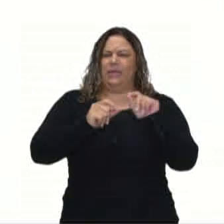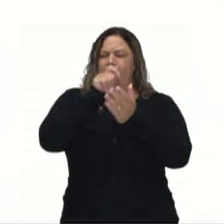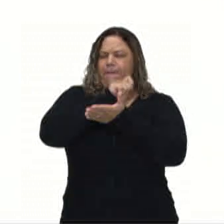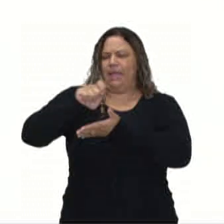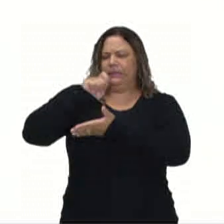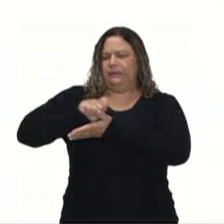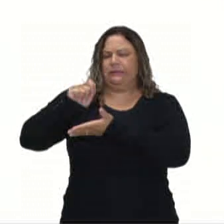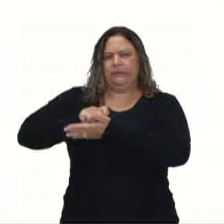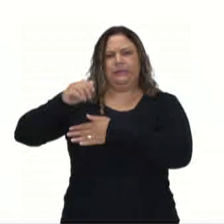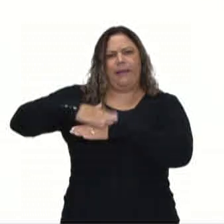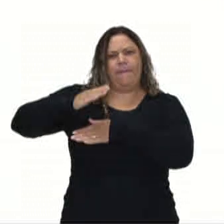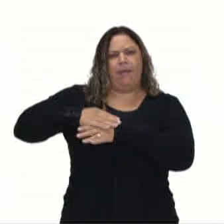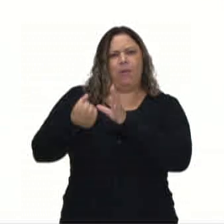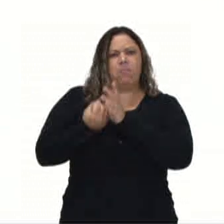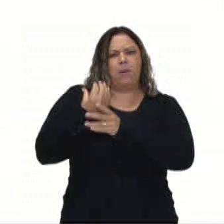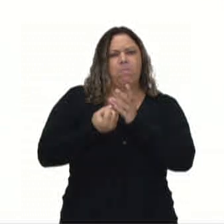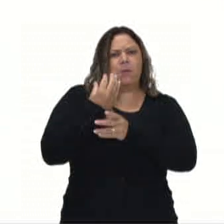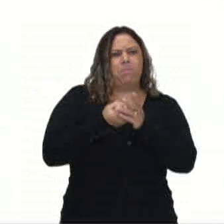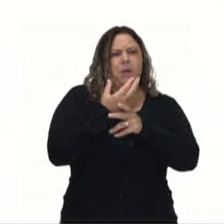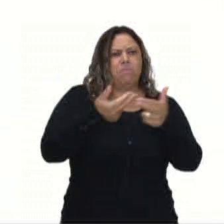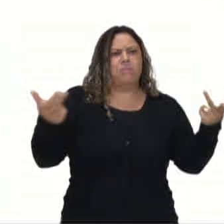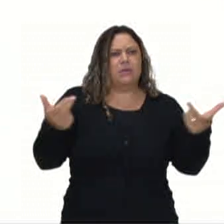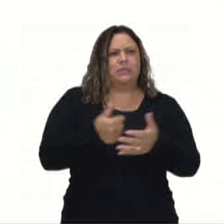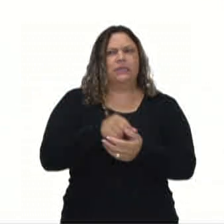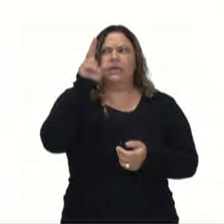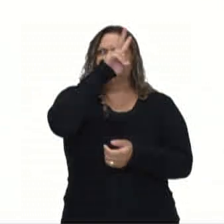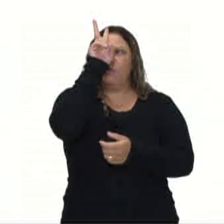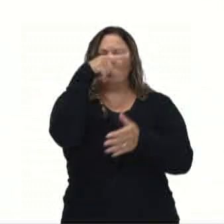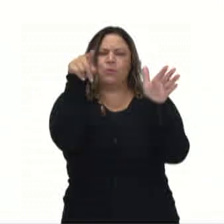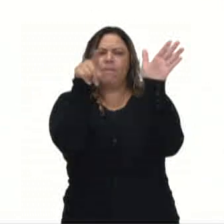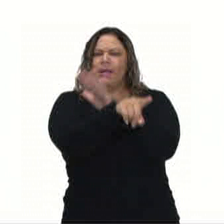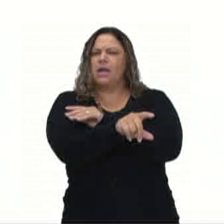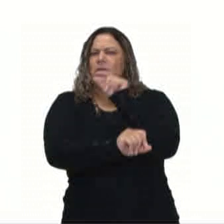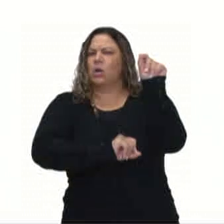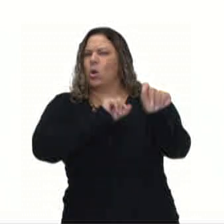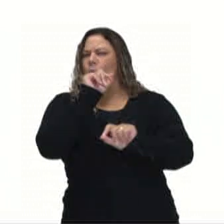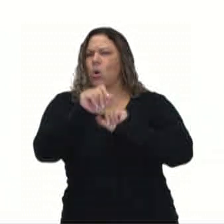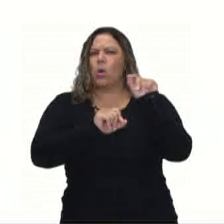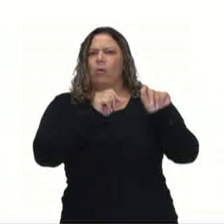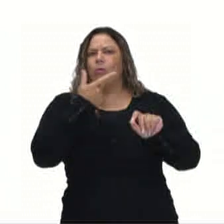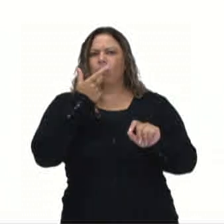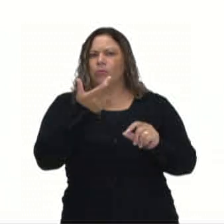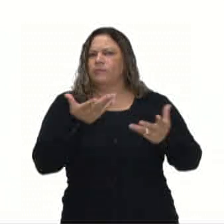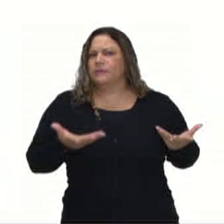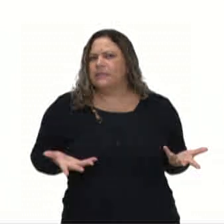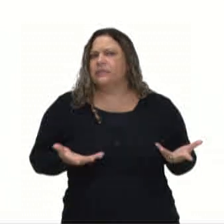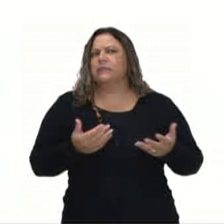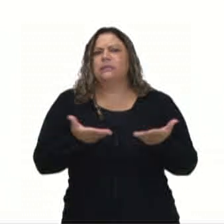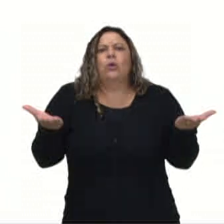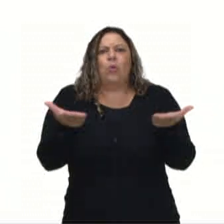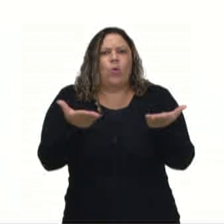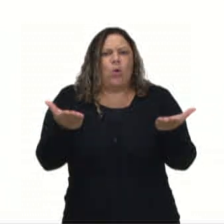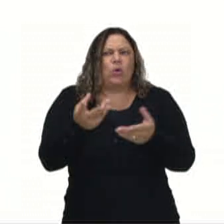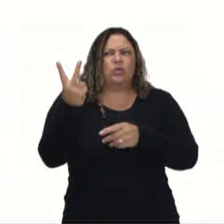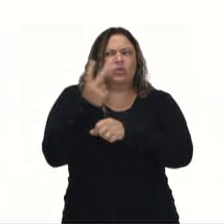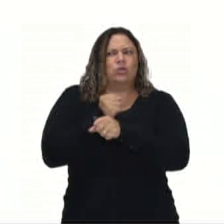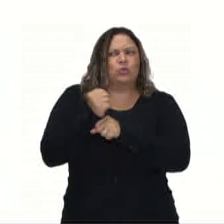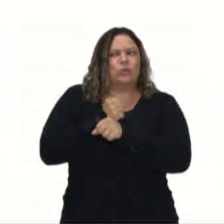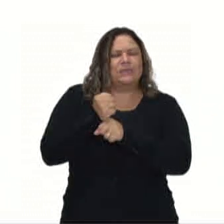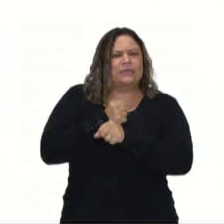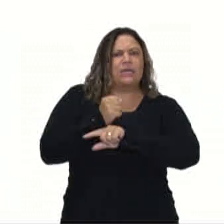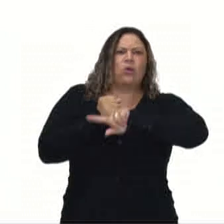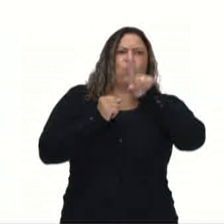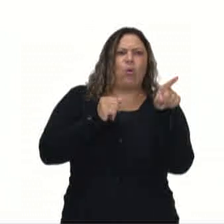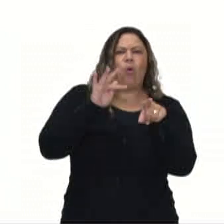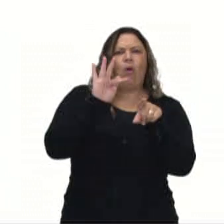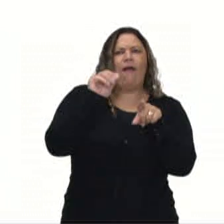proliferam. Lembrou-se alguém de perguntar como se deve dizer fazem hoje 2 anos ou faz